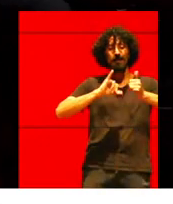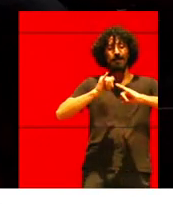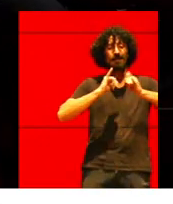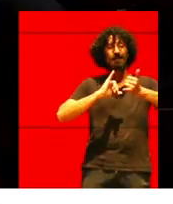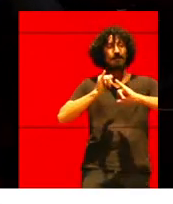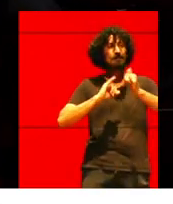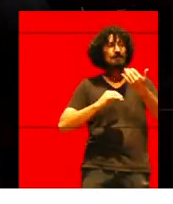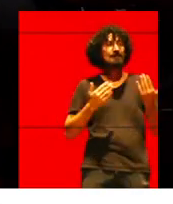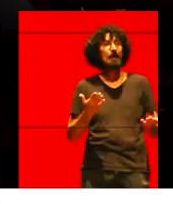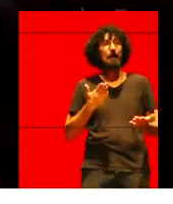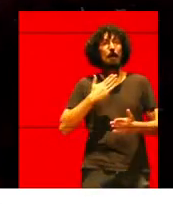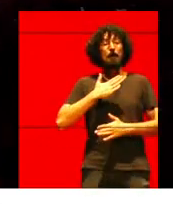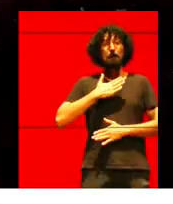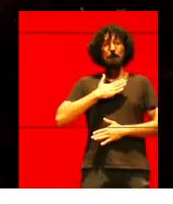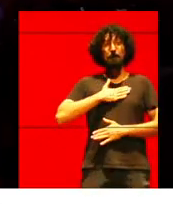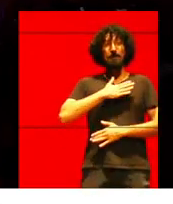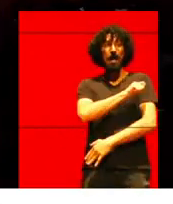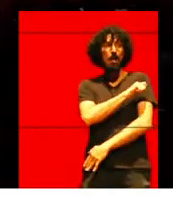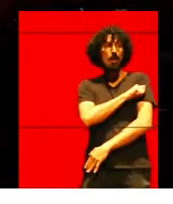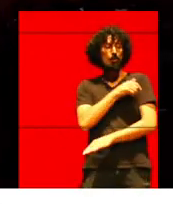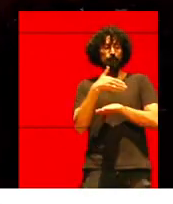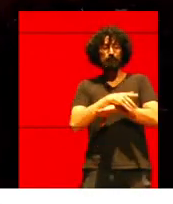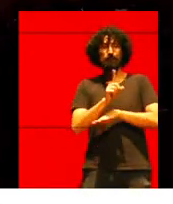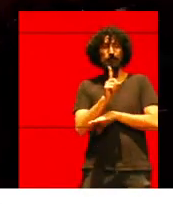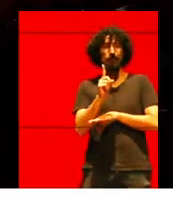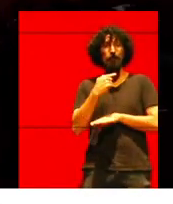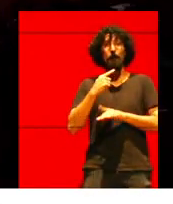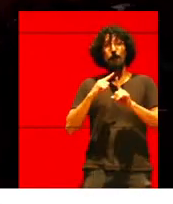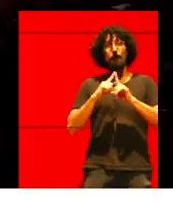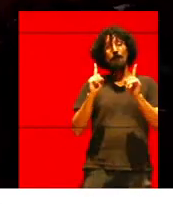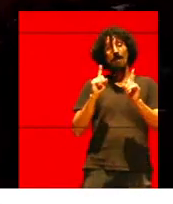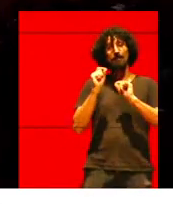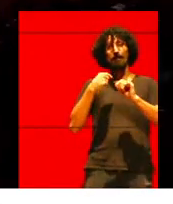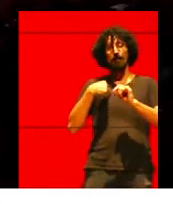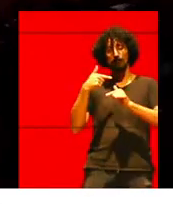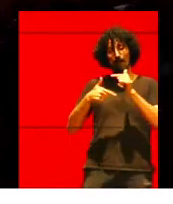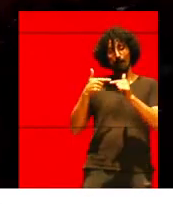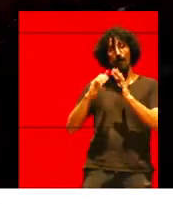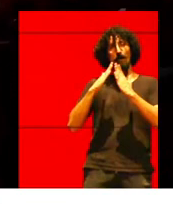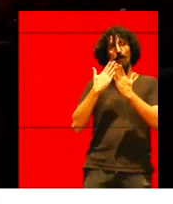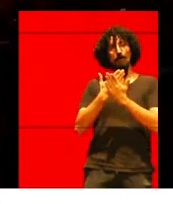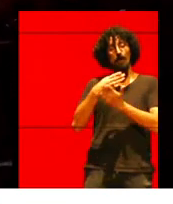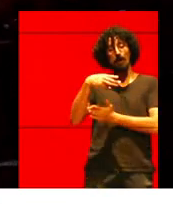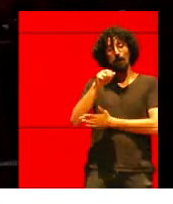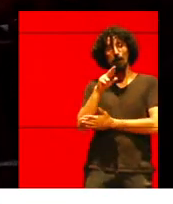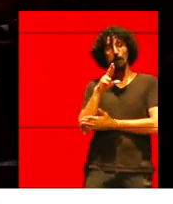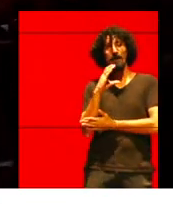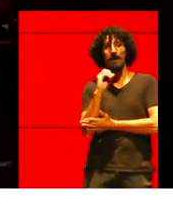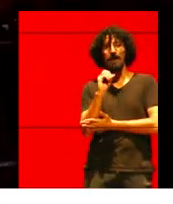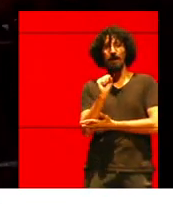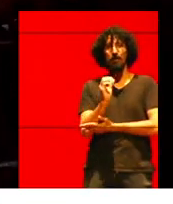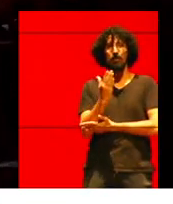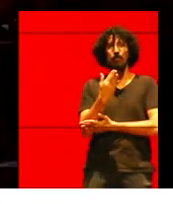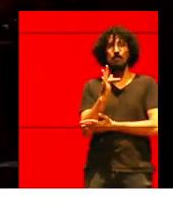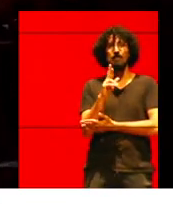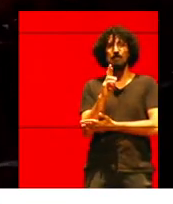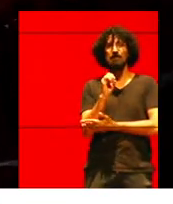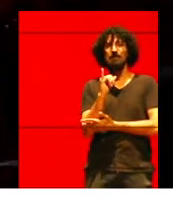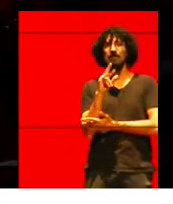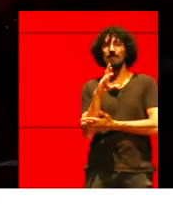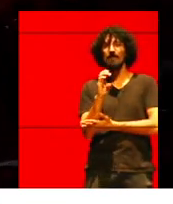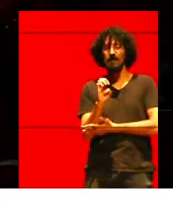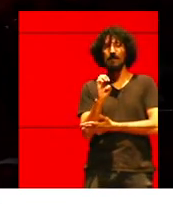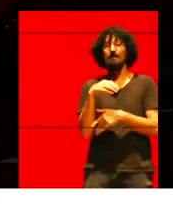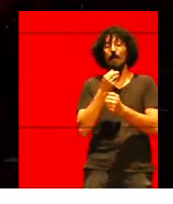estejam aqui, eu sou da Escola Marcos de Barros Freire, quero mandar aí um abraço para eles, né?